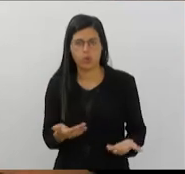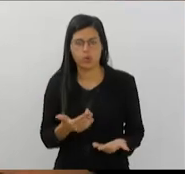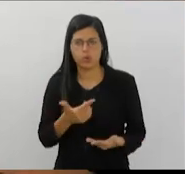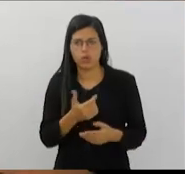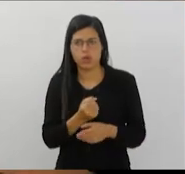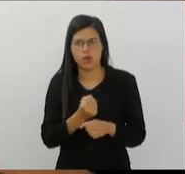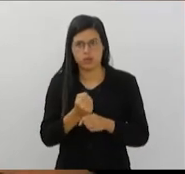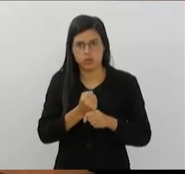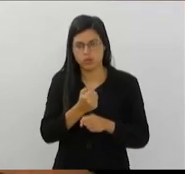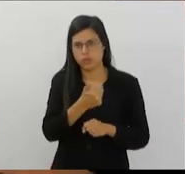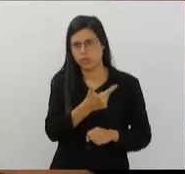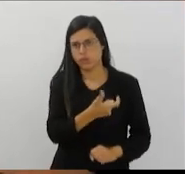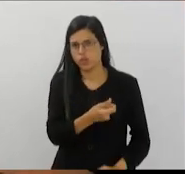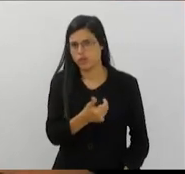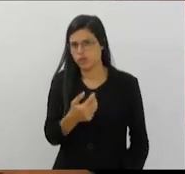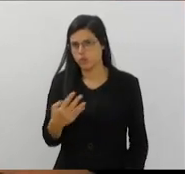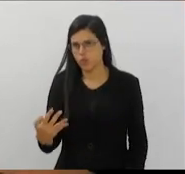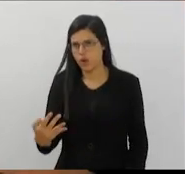nós conseguimos,